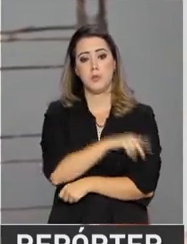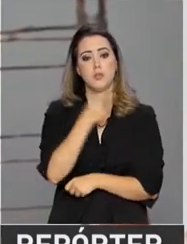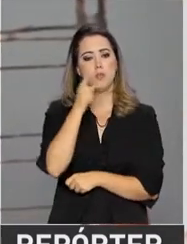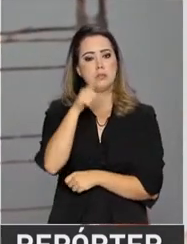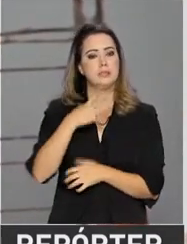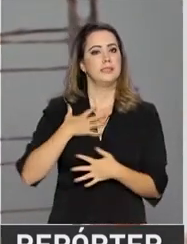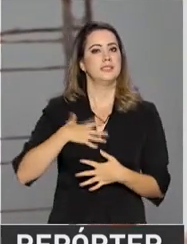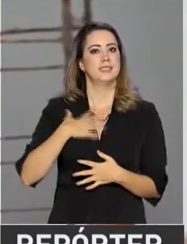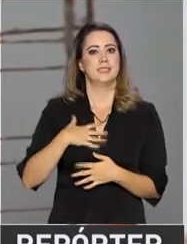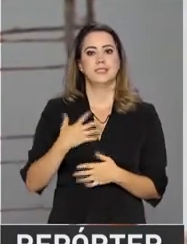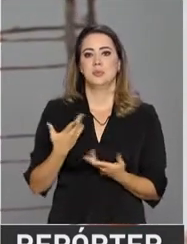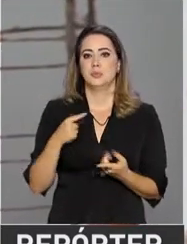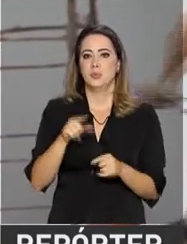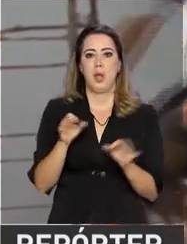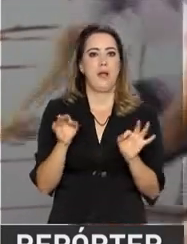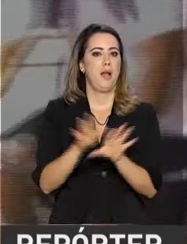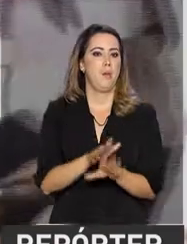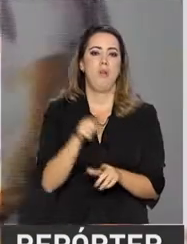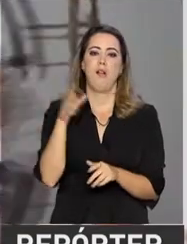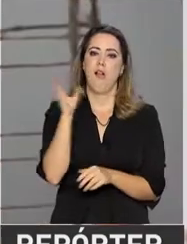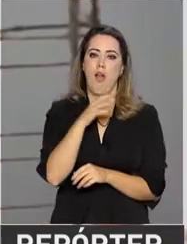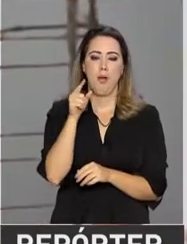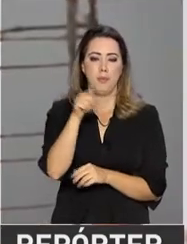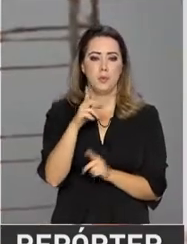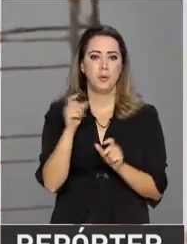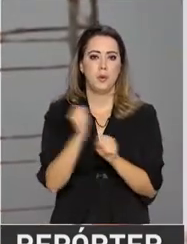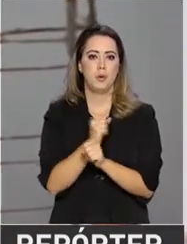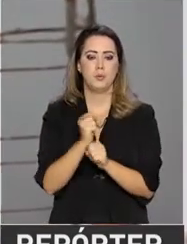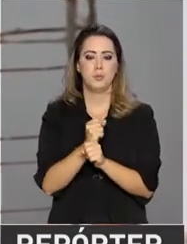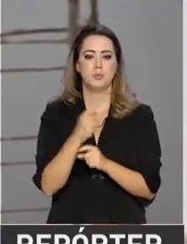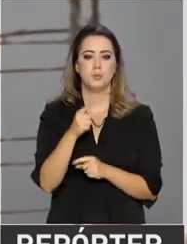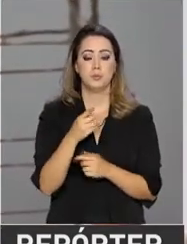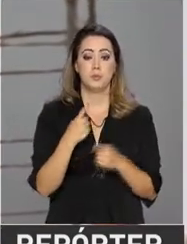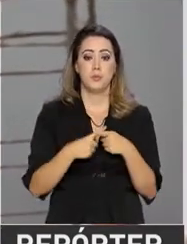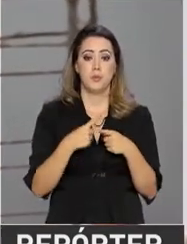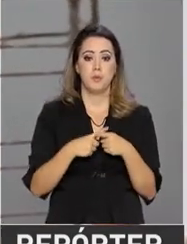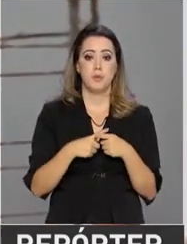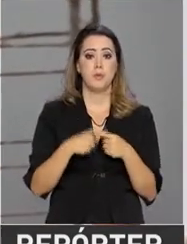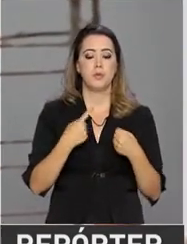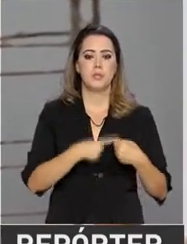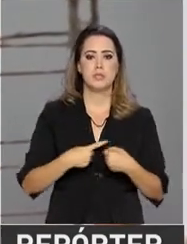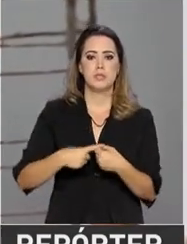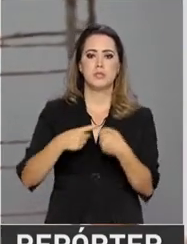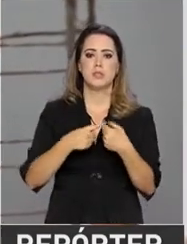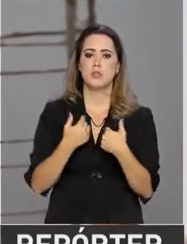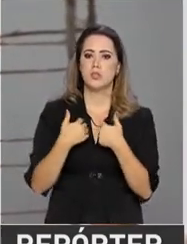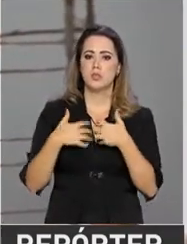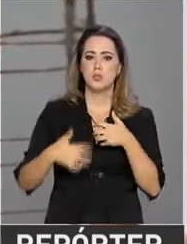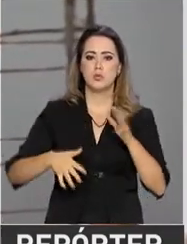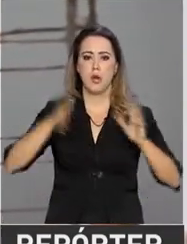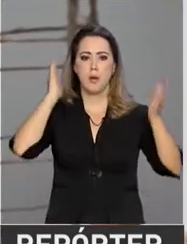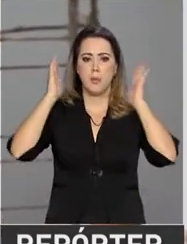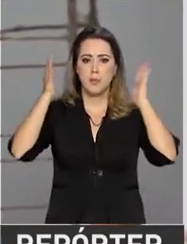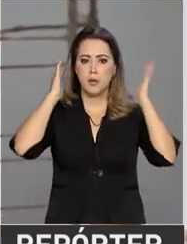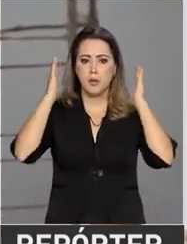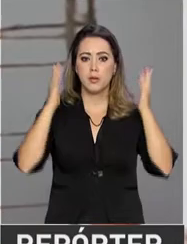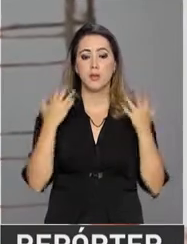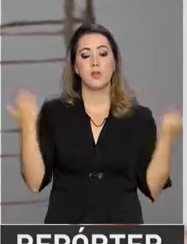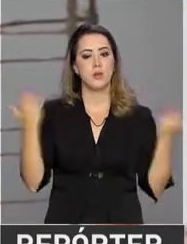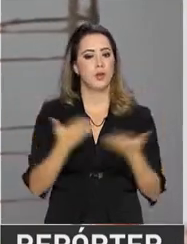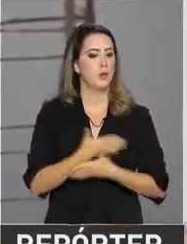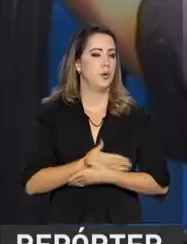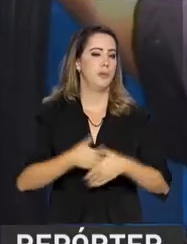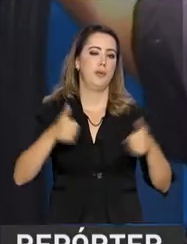estava ansiosa pela conclusão dessa obra. A cidade fica muito, né, muito cheia de caminhão, muito carro, então acho que vai abafar bem